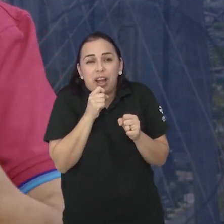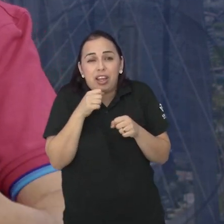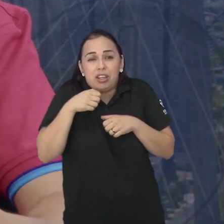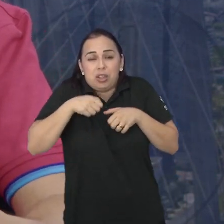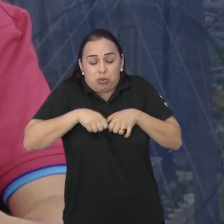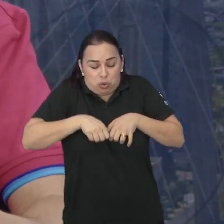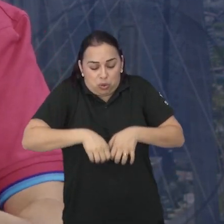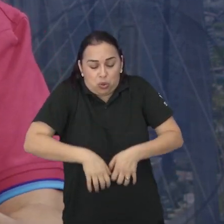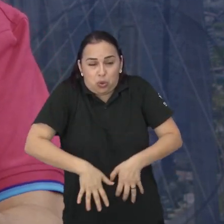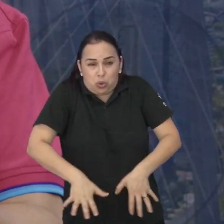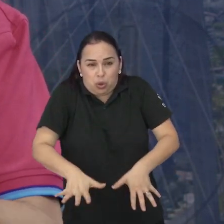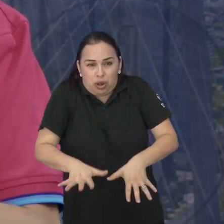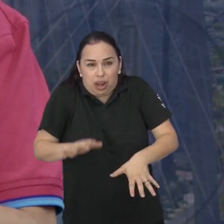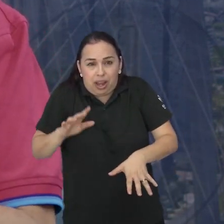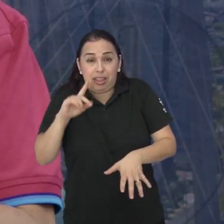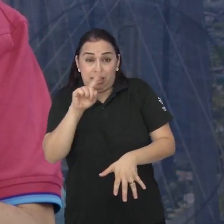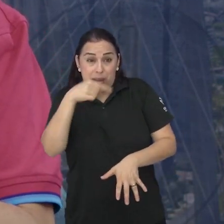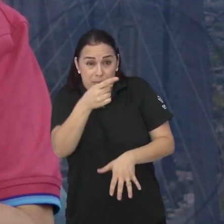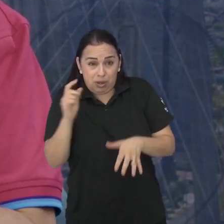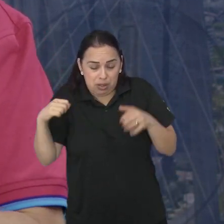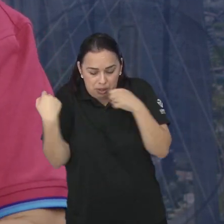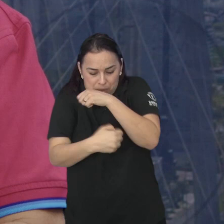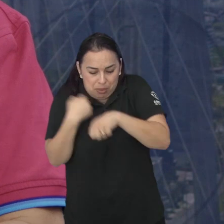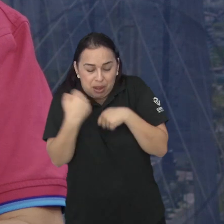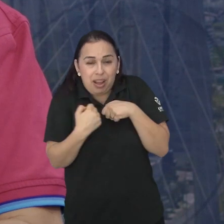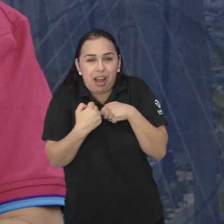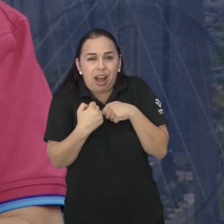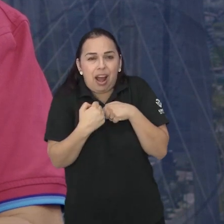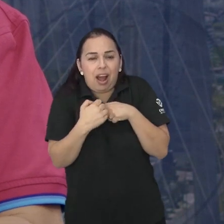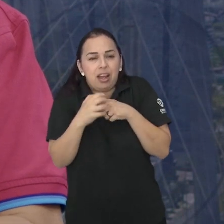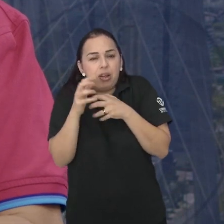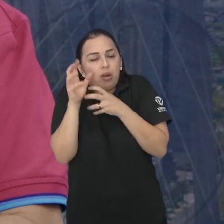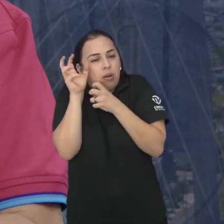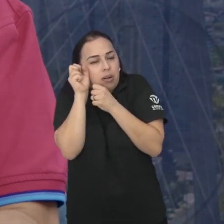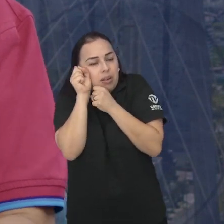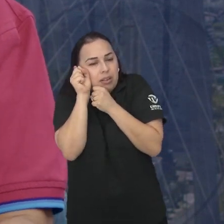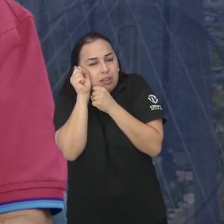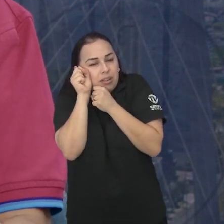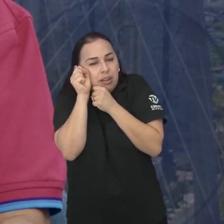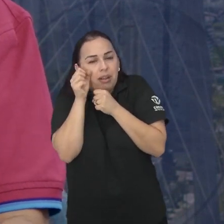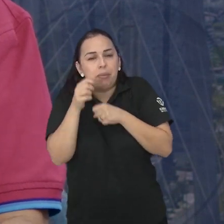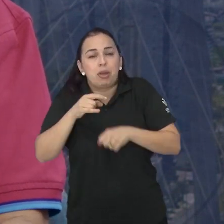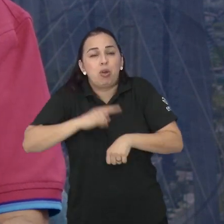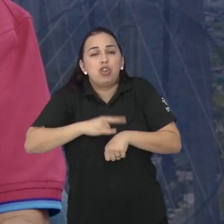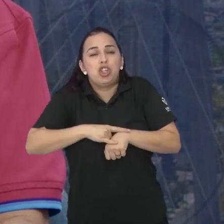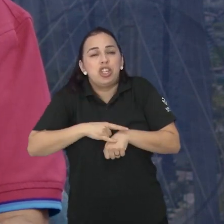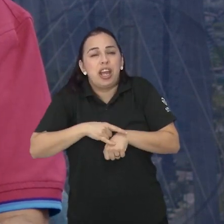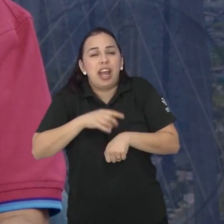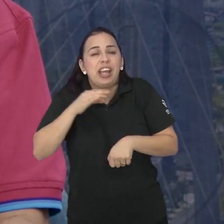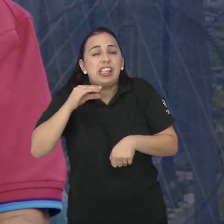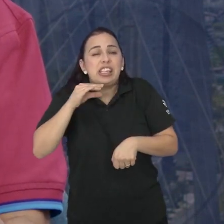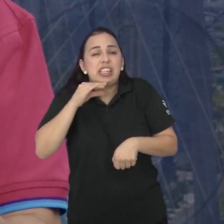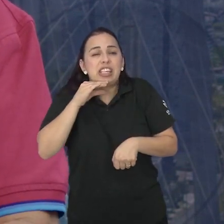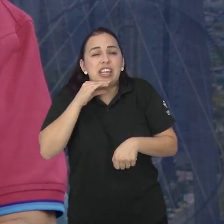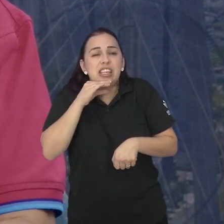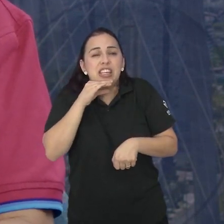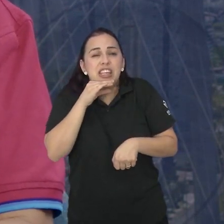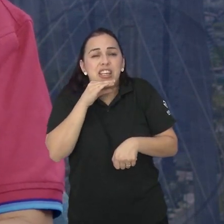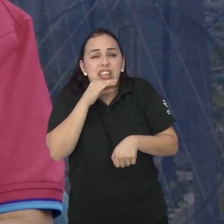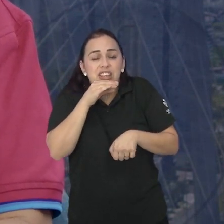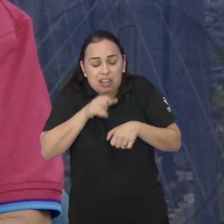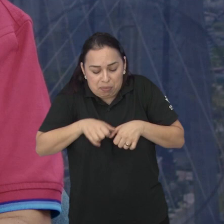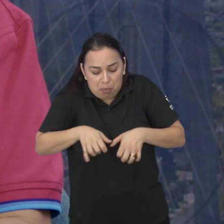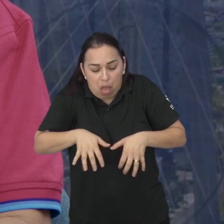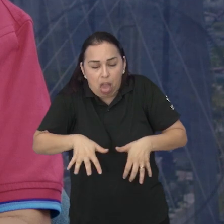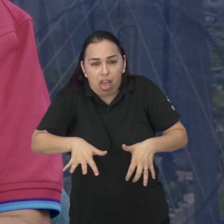enrolo e o papelão aquece. E eu durmo. Porque a urina é quente. No